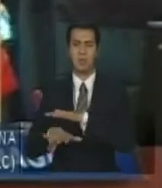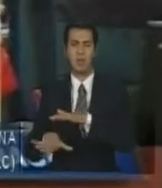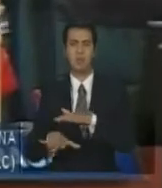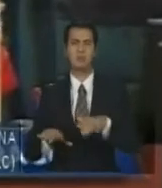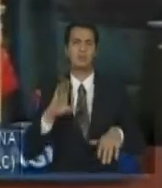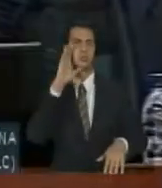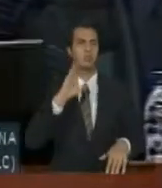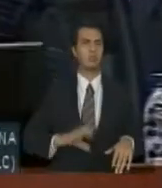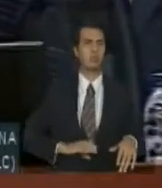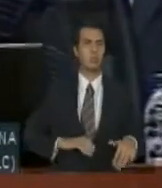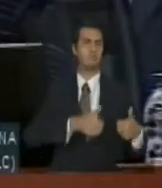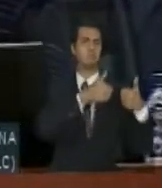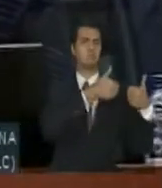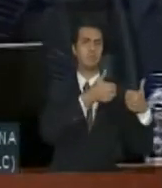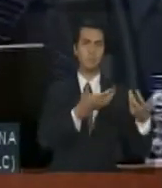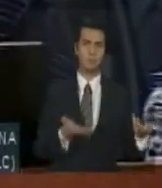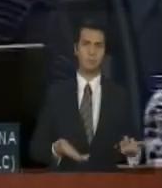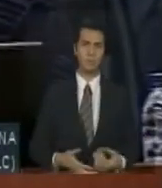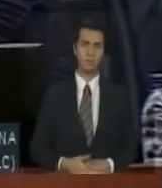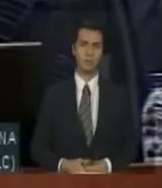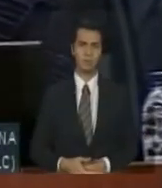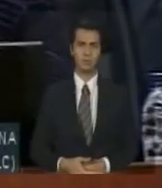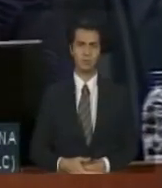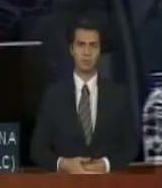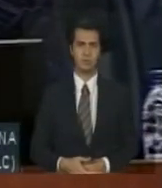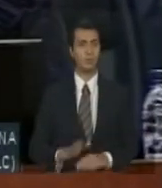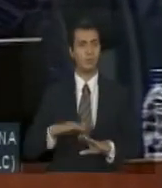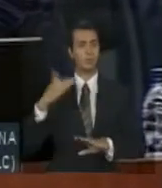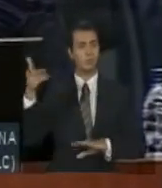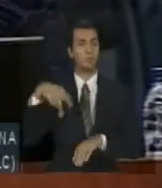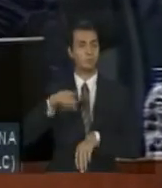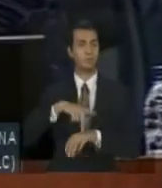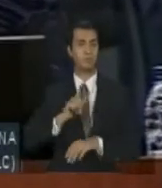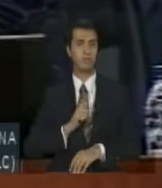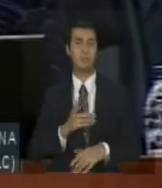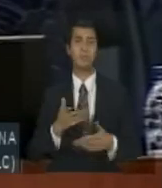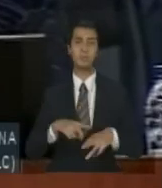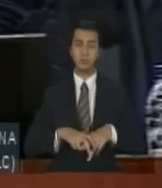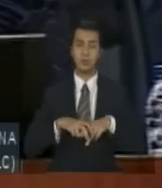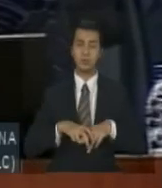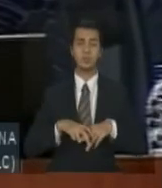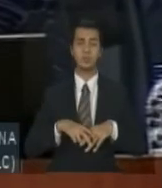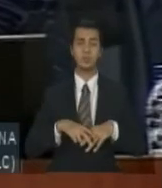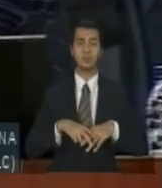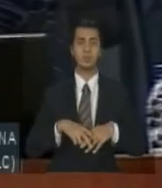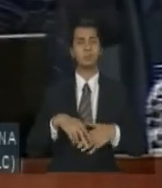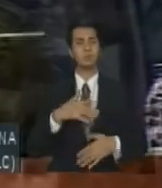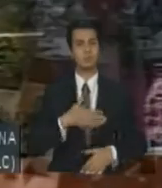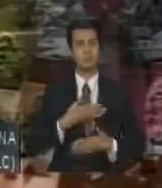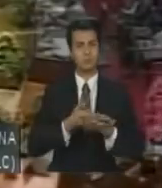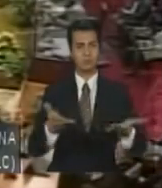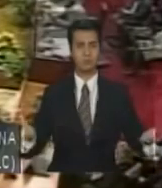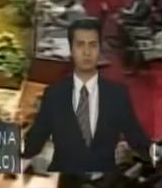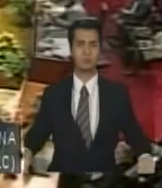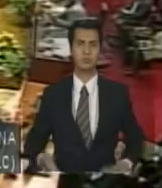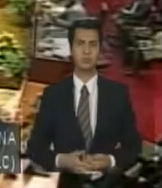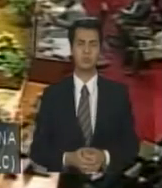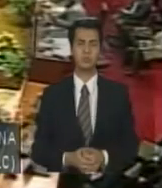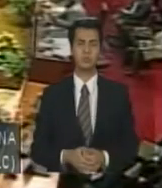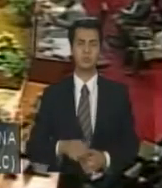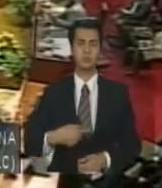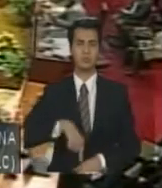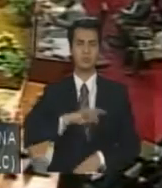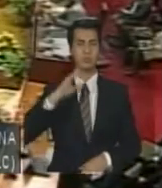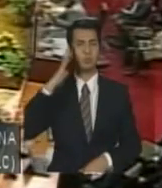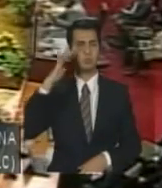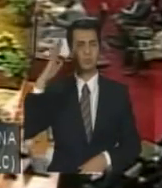tipo 2. Por isso, senhoras e senhores presidentes e primeiros ministros, os sonhos e